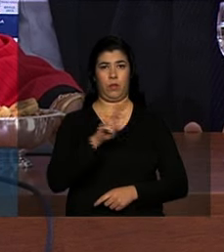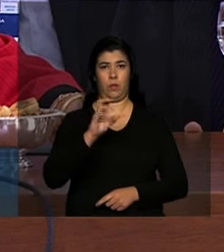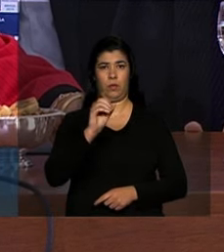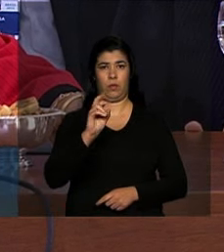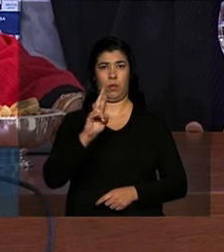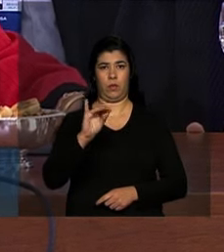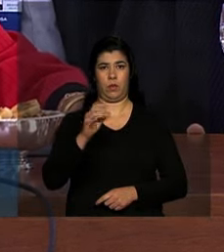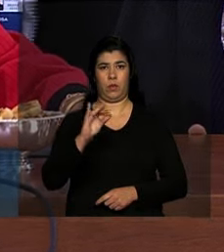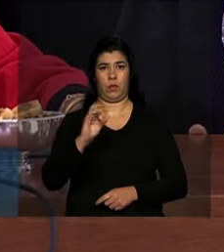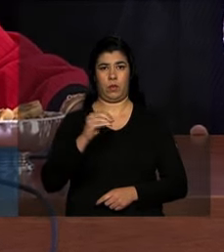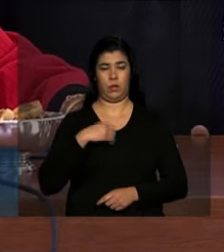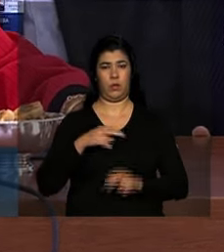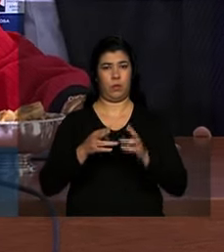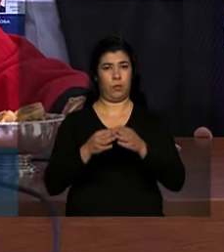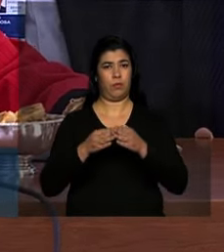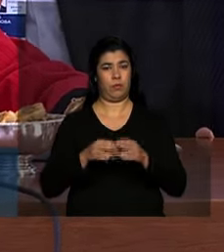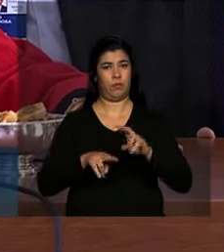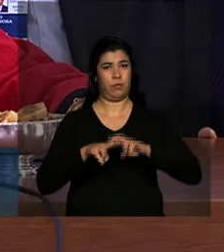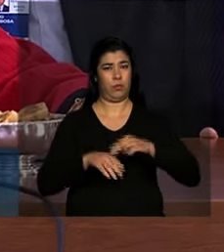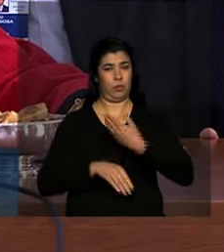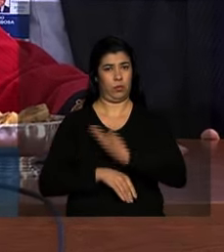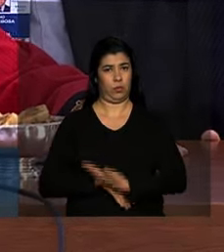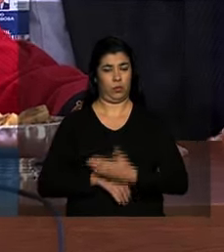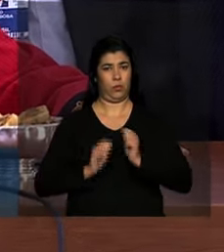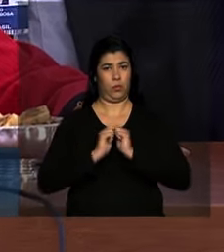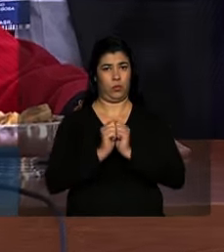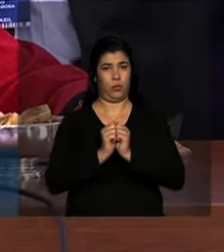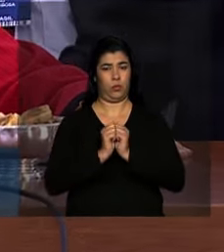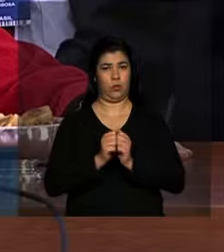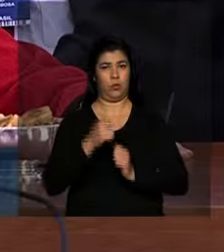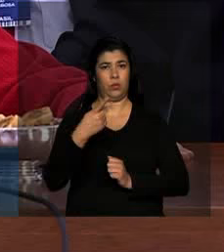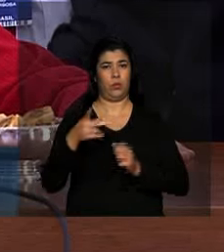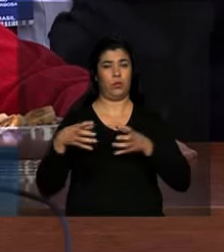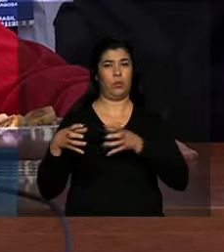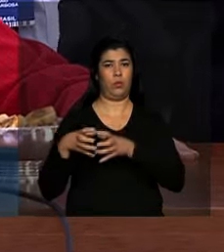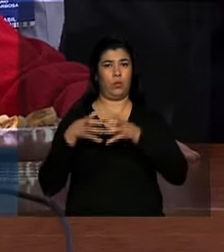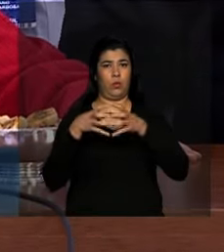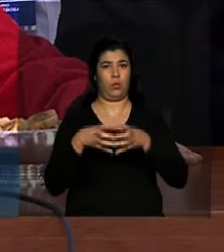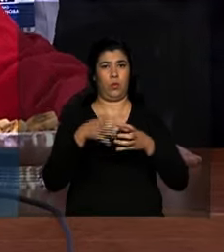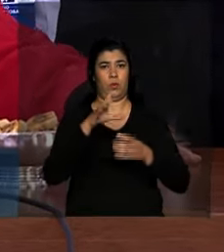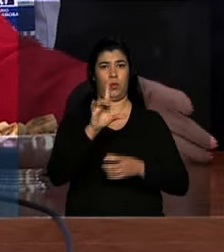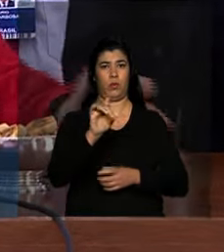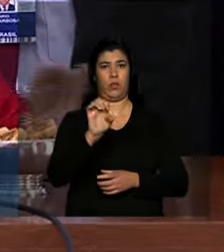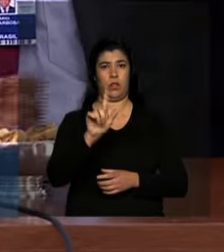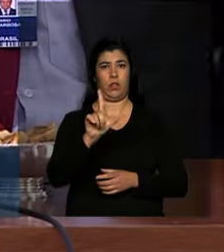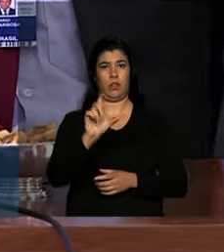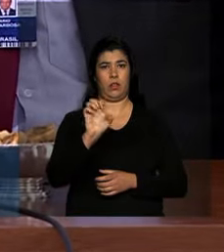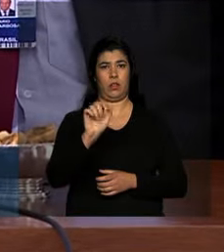a sentar-se ao meu lado, juntamente com a sua delegação.